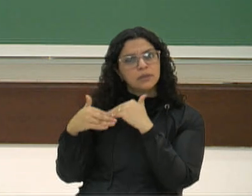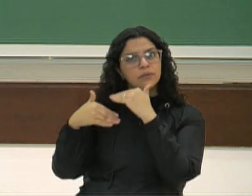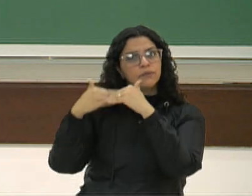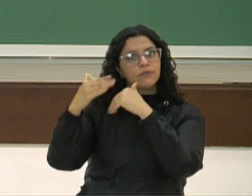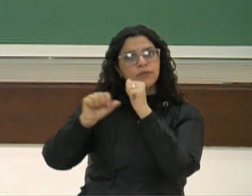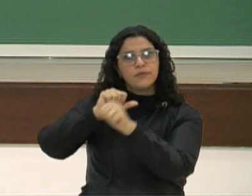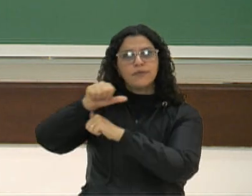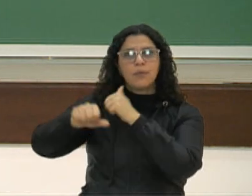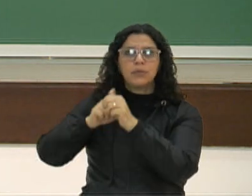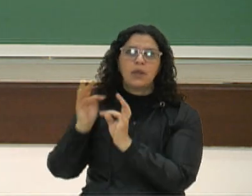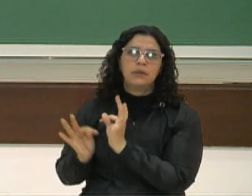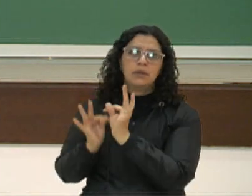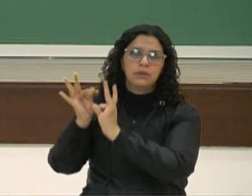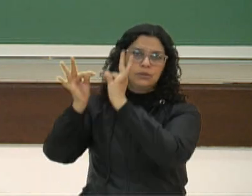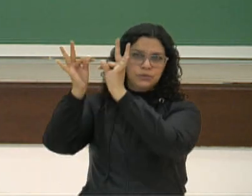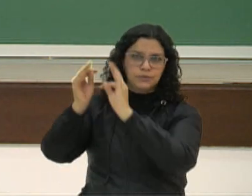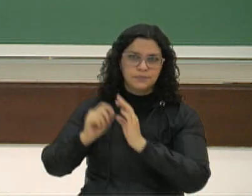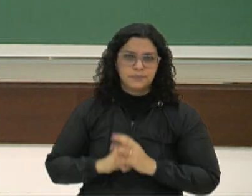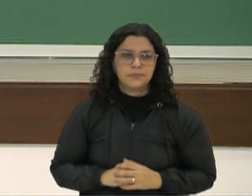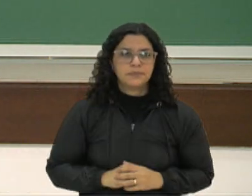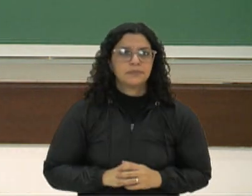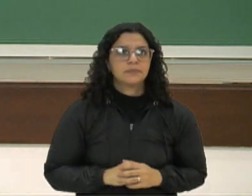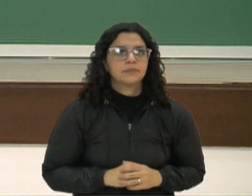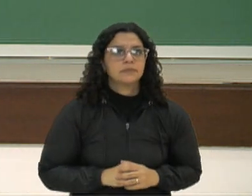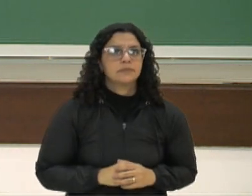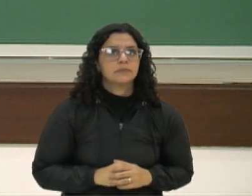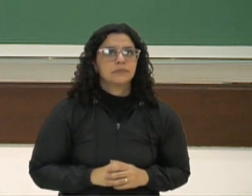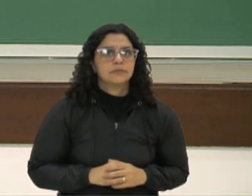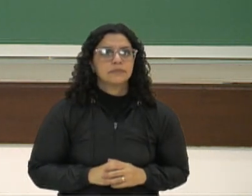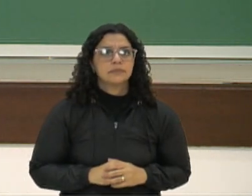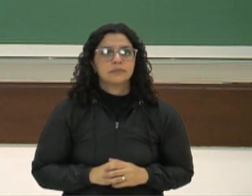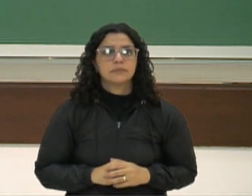e transformadas em tecnologia.